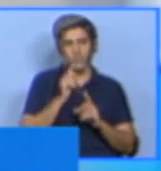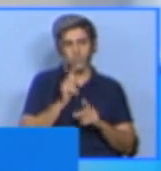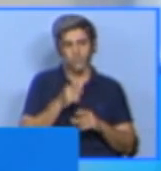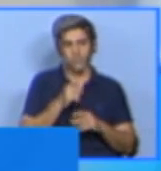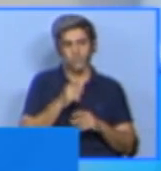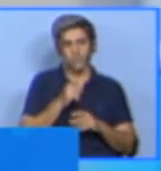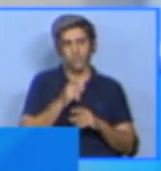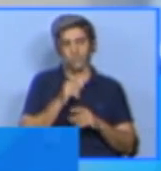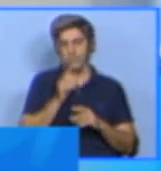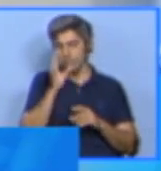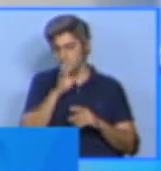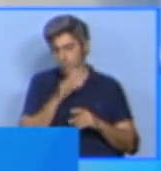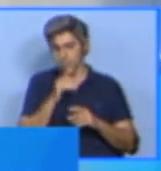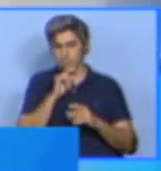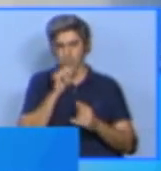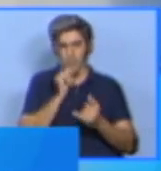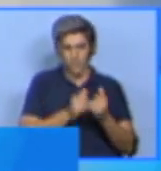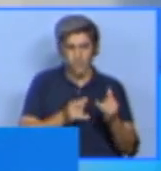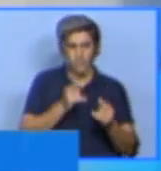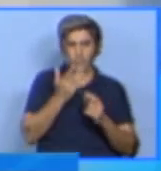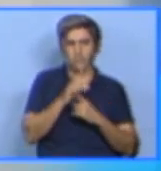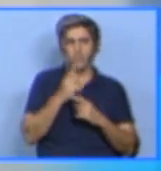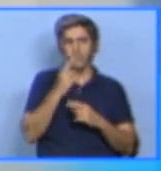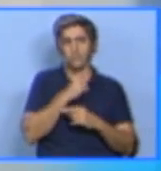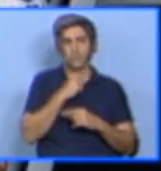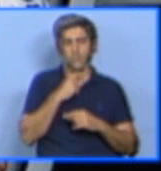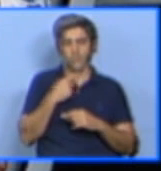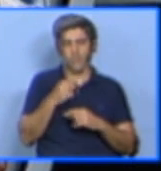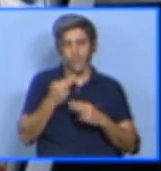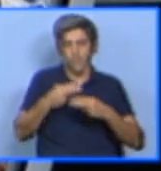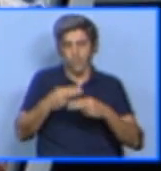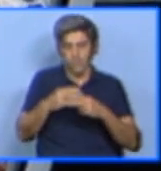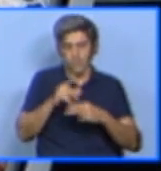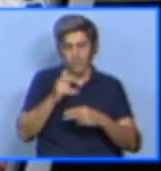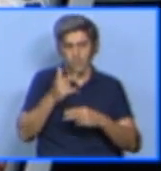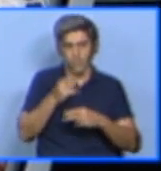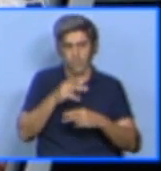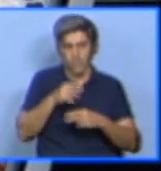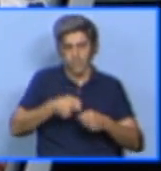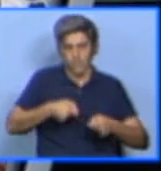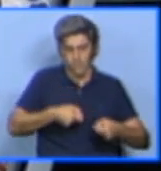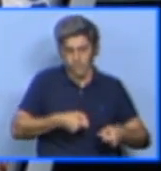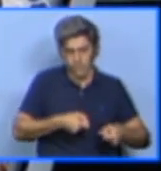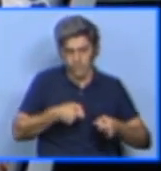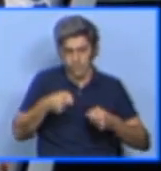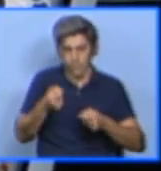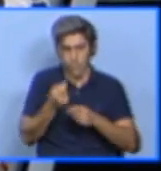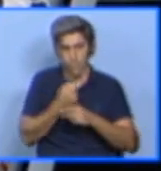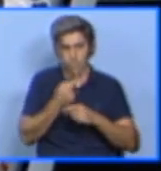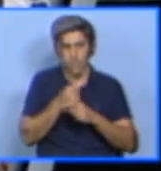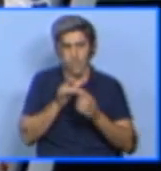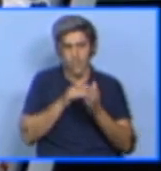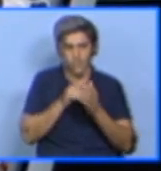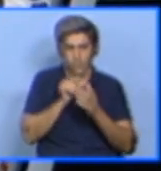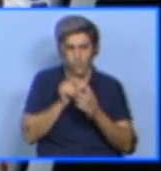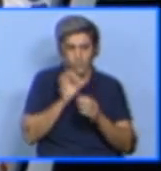na clandestinidade e correndo risco. Conheci, por exemplo, um sacerdote que ia à fronteira com a Lituânia, carregava uma mala de viagem cheia de pequenos